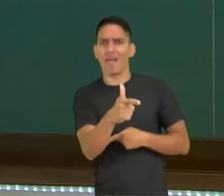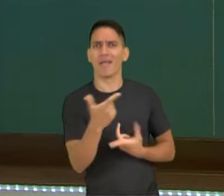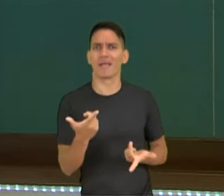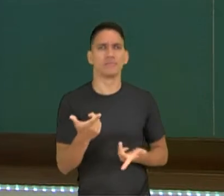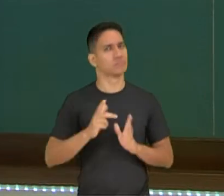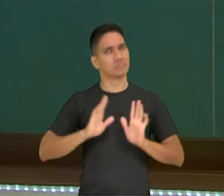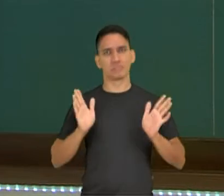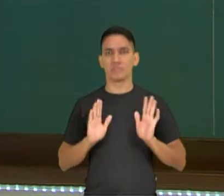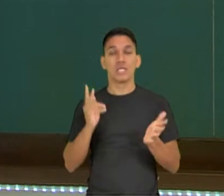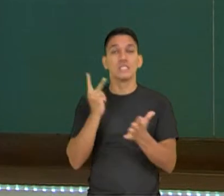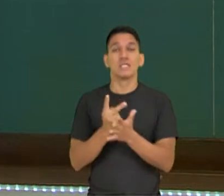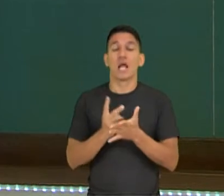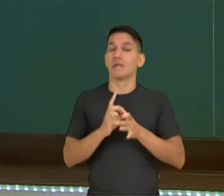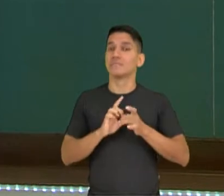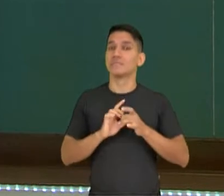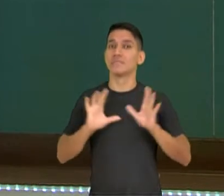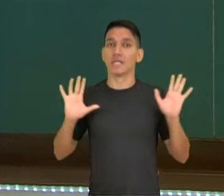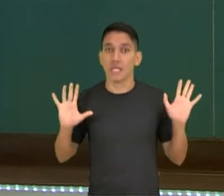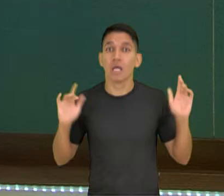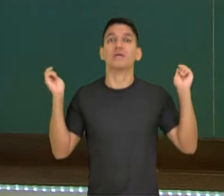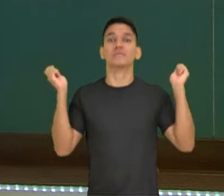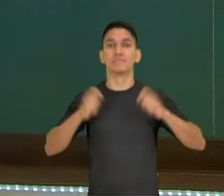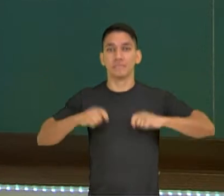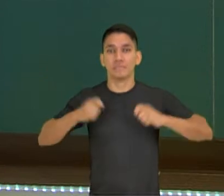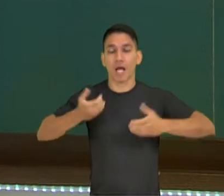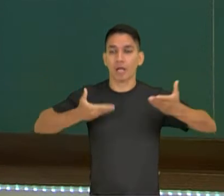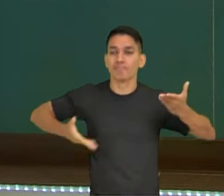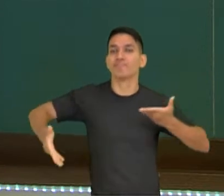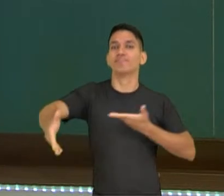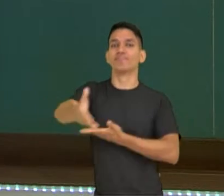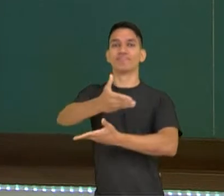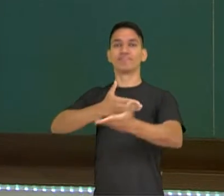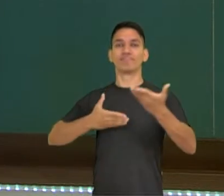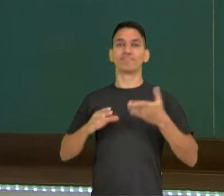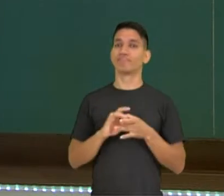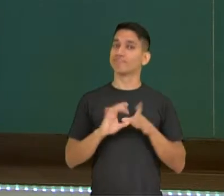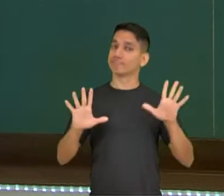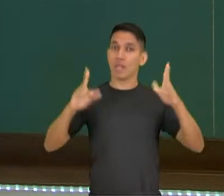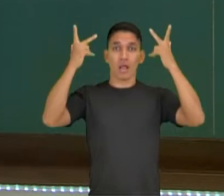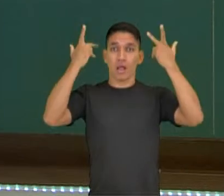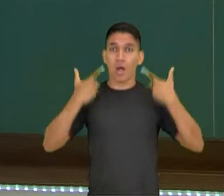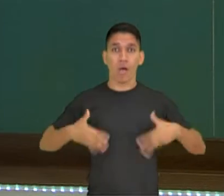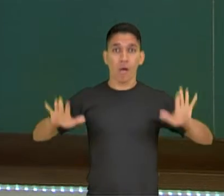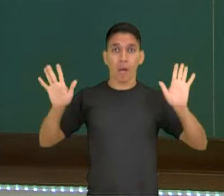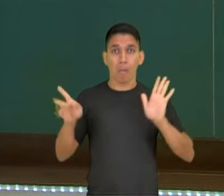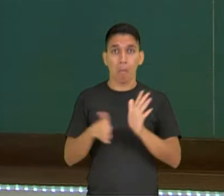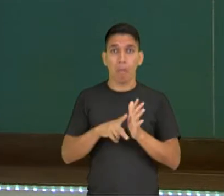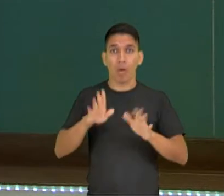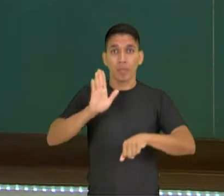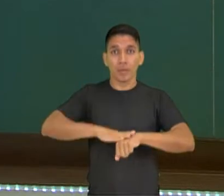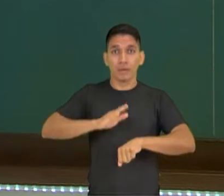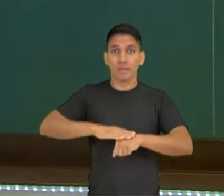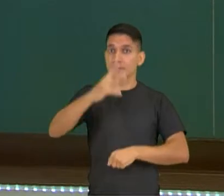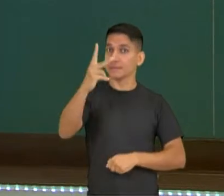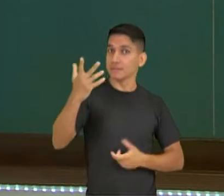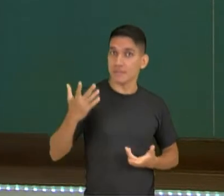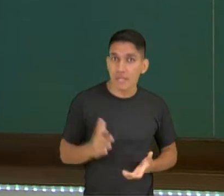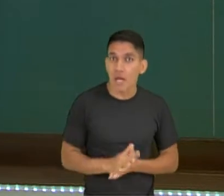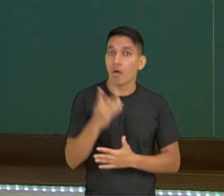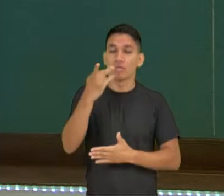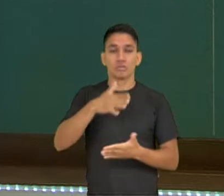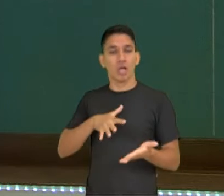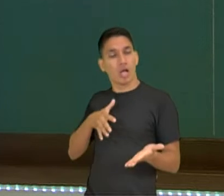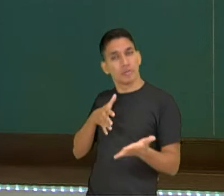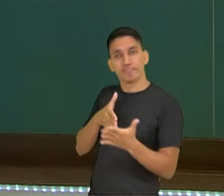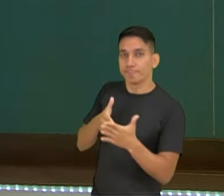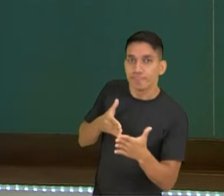seja você, livre, que você possa participar da atividade sendo você, com as suas características, com as suas dificuldades, com as suas